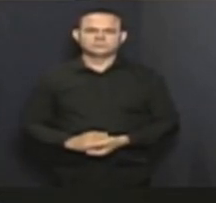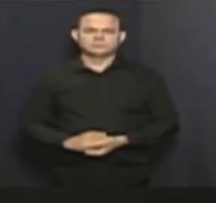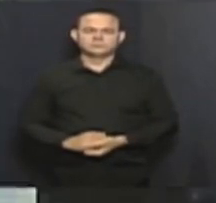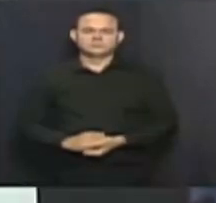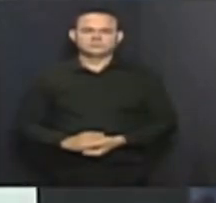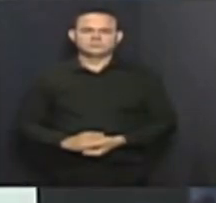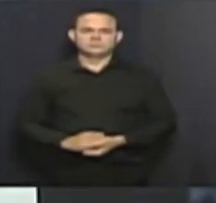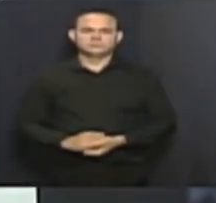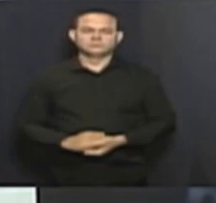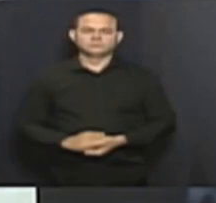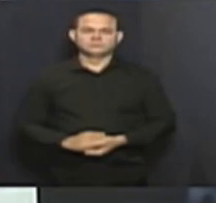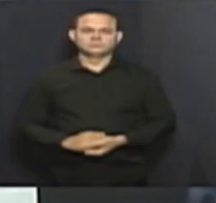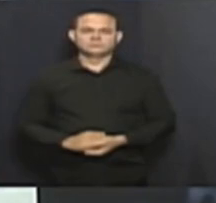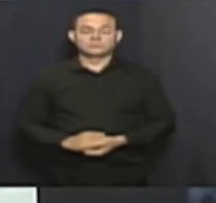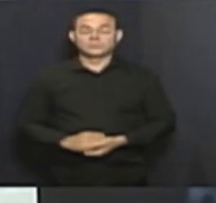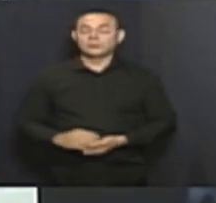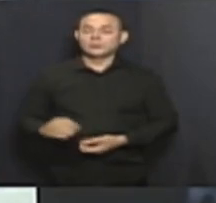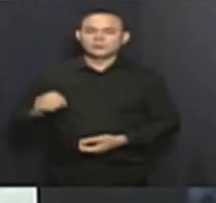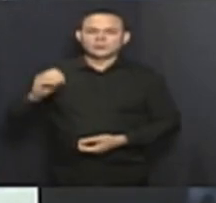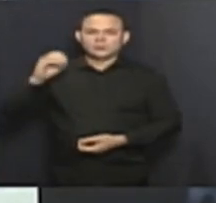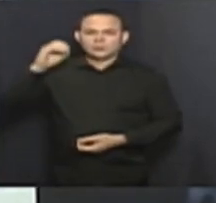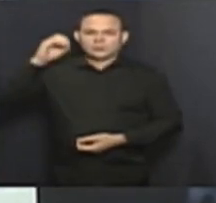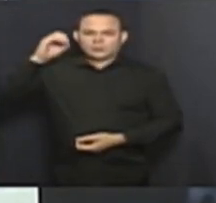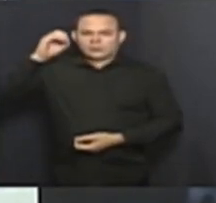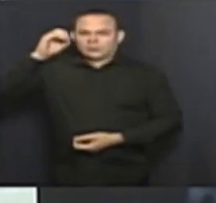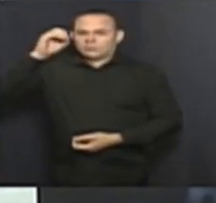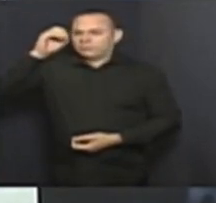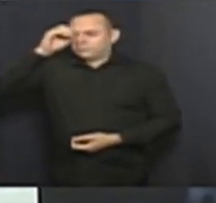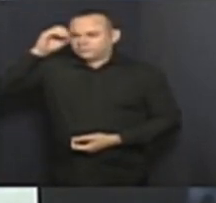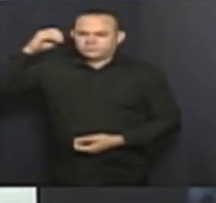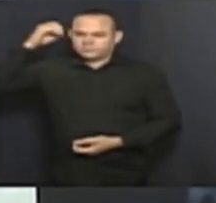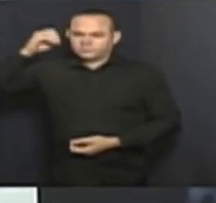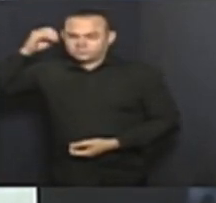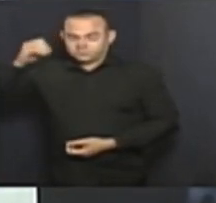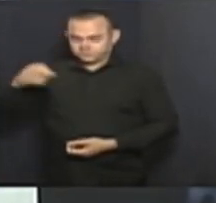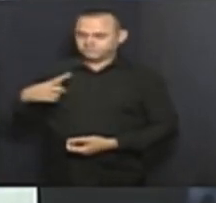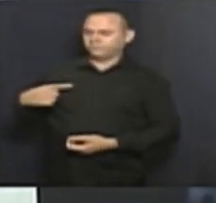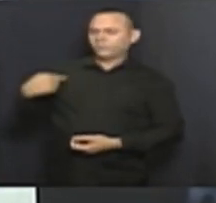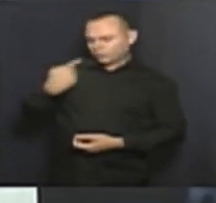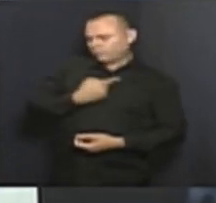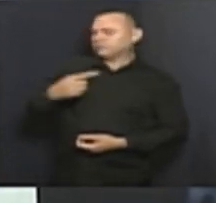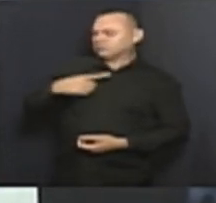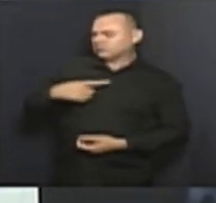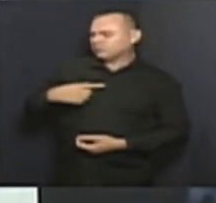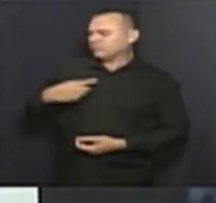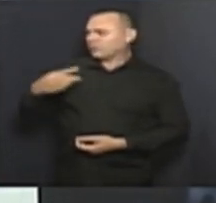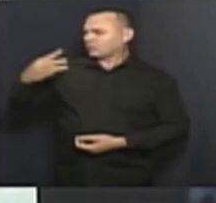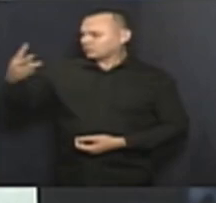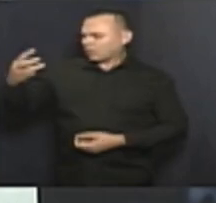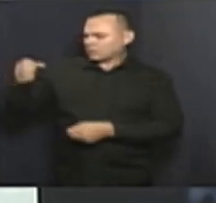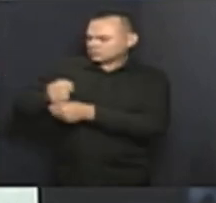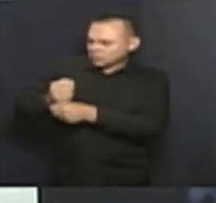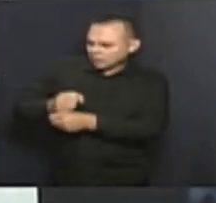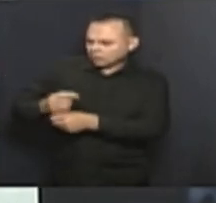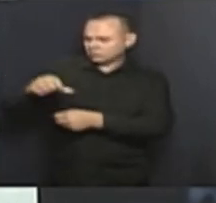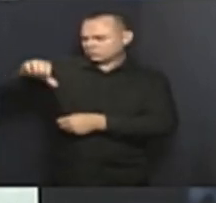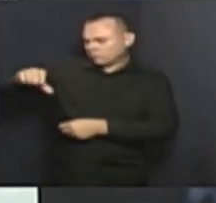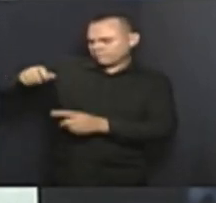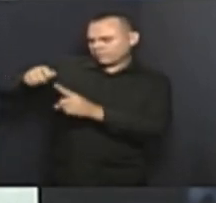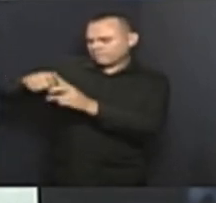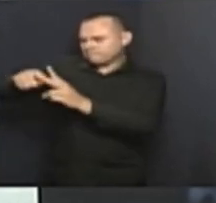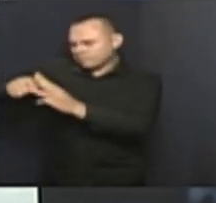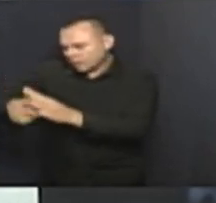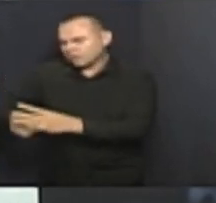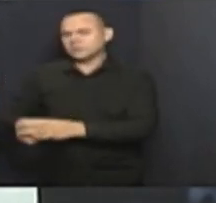o juiz odilon nós tivemos nesses três anos e nove meses depois de